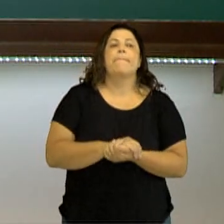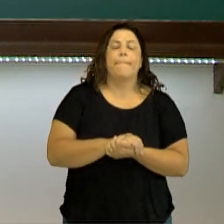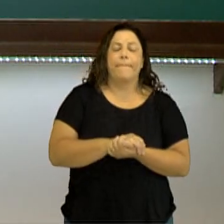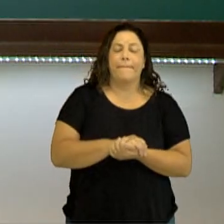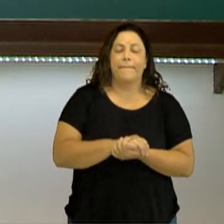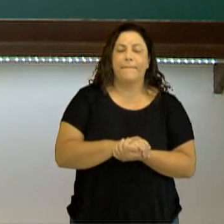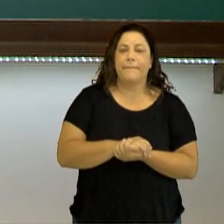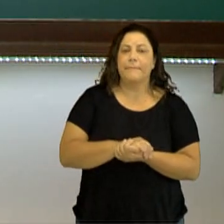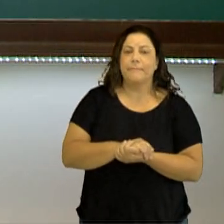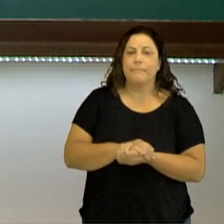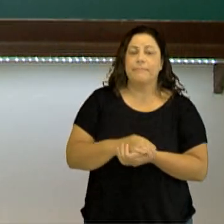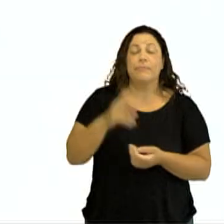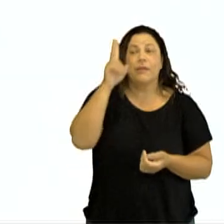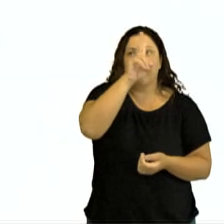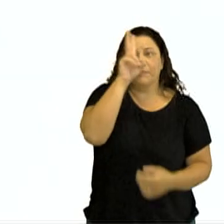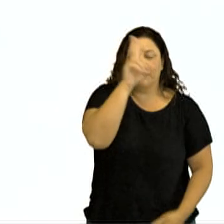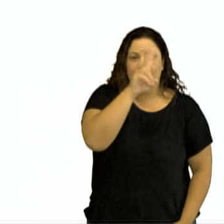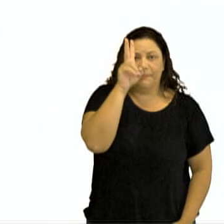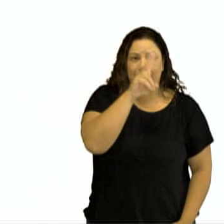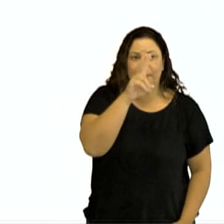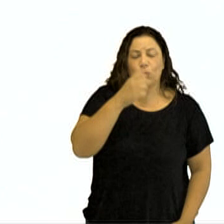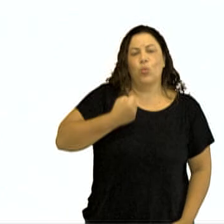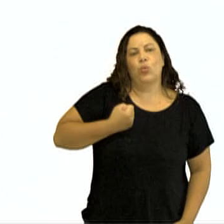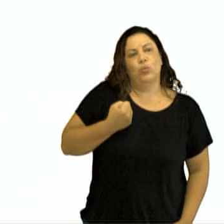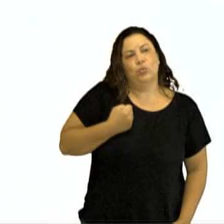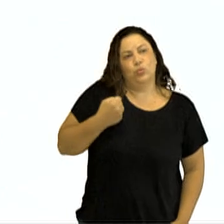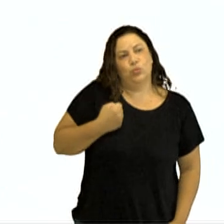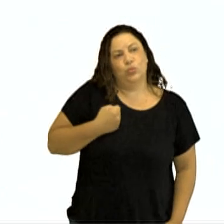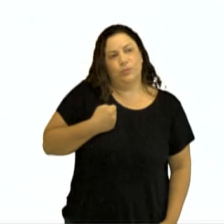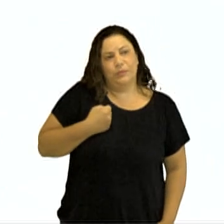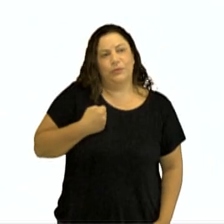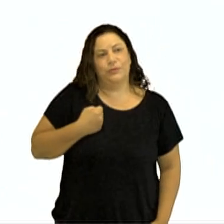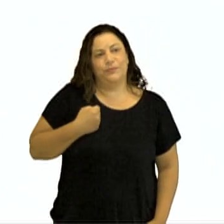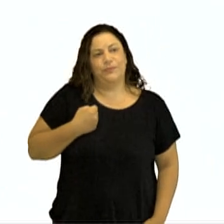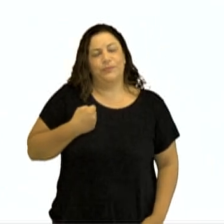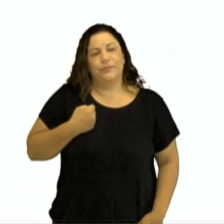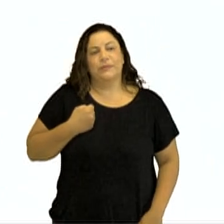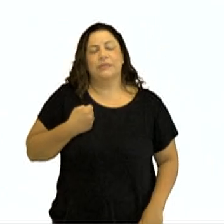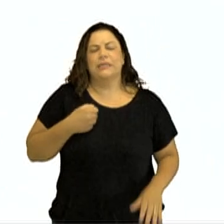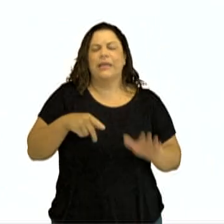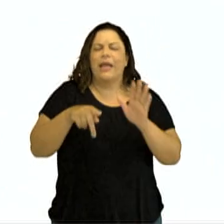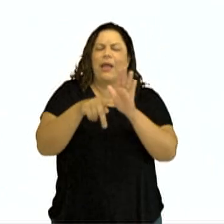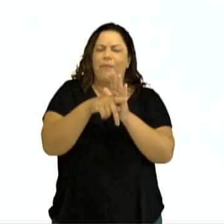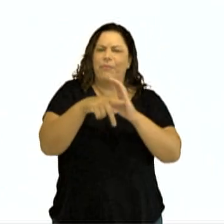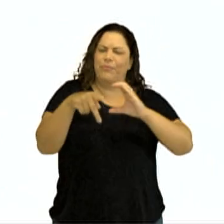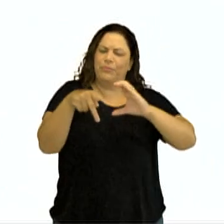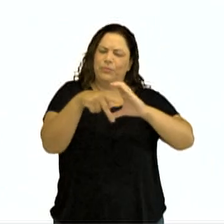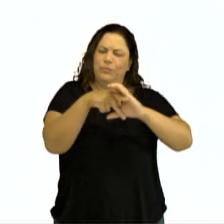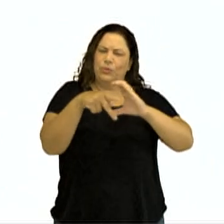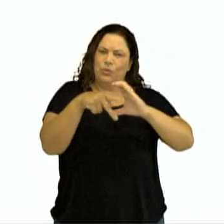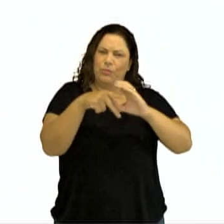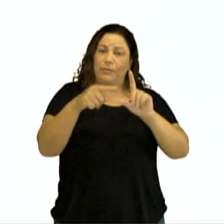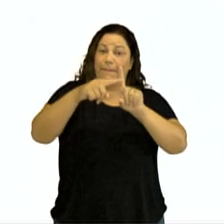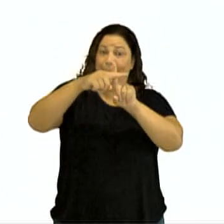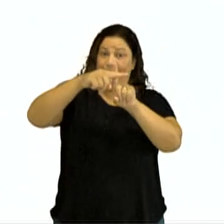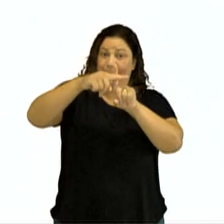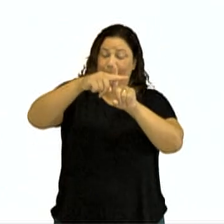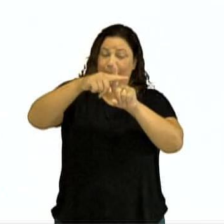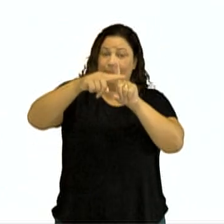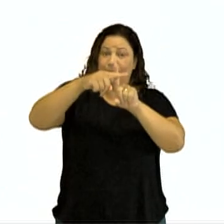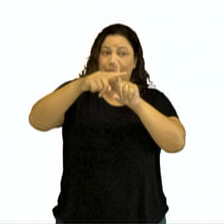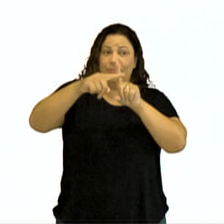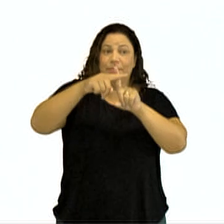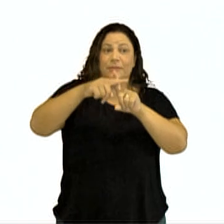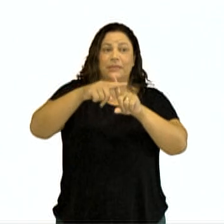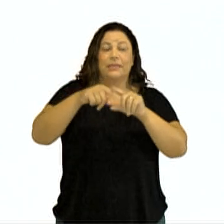meus slides aqui vamos relembrar. O número atômico é o número de prótons, de carga positiva. É o número representado